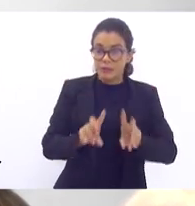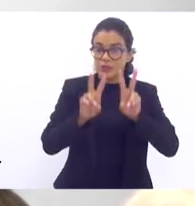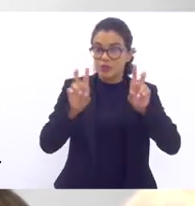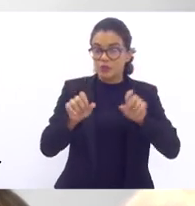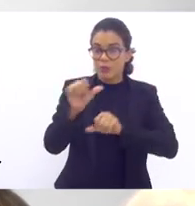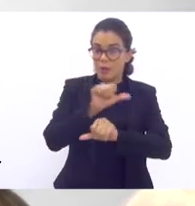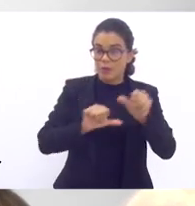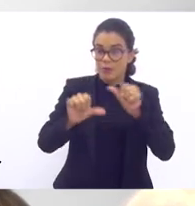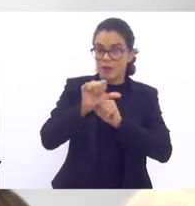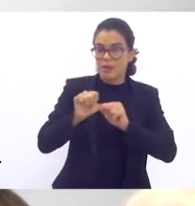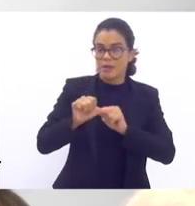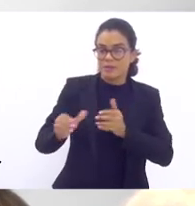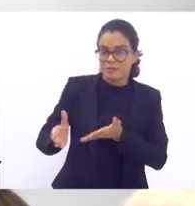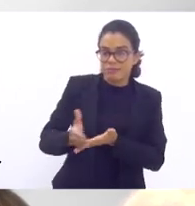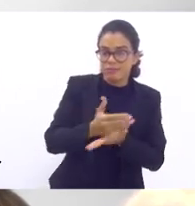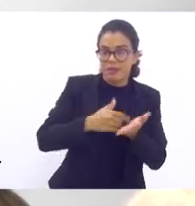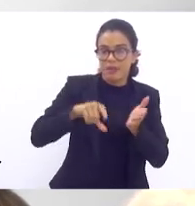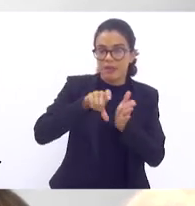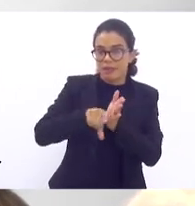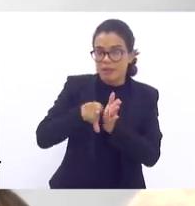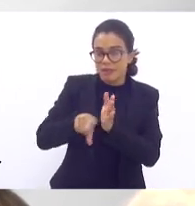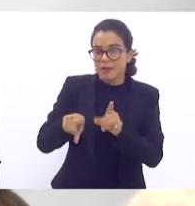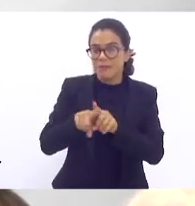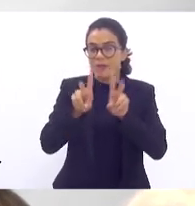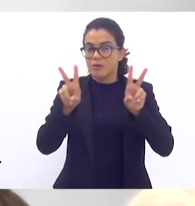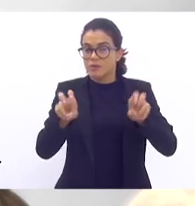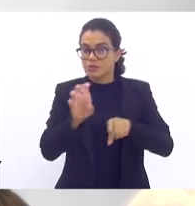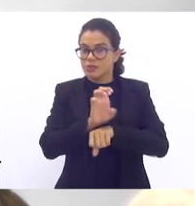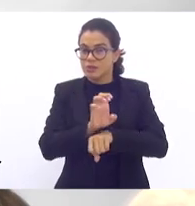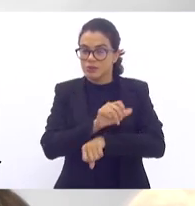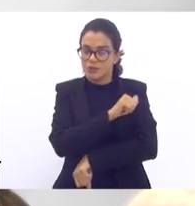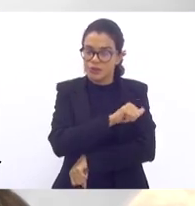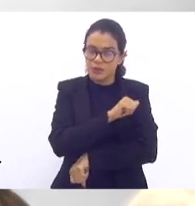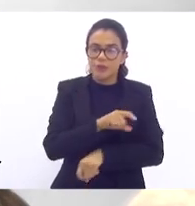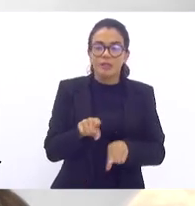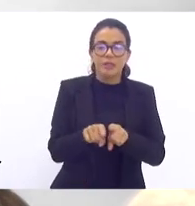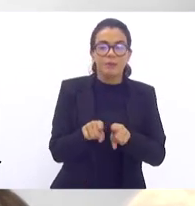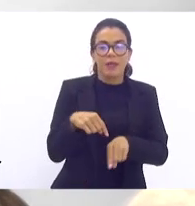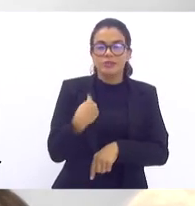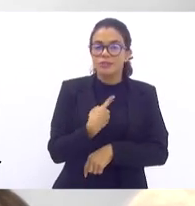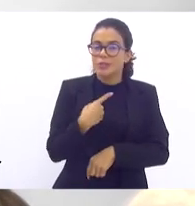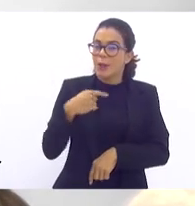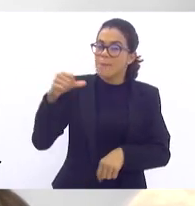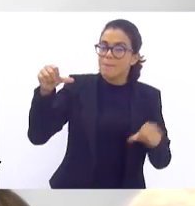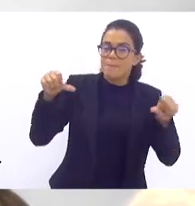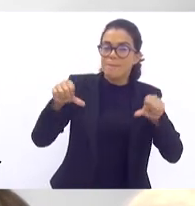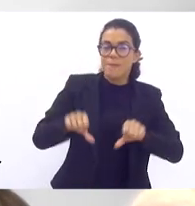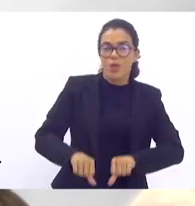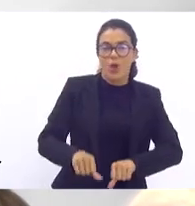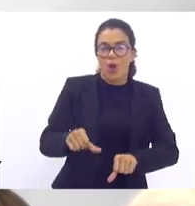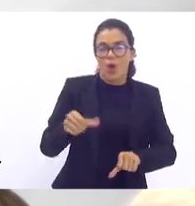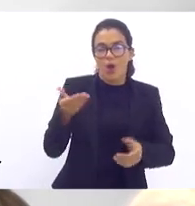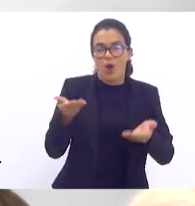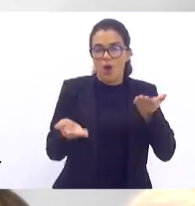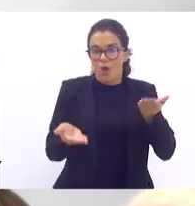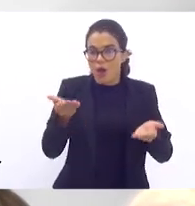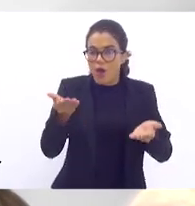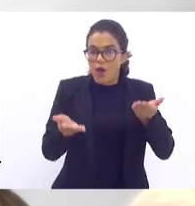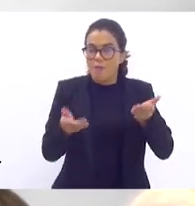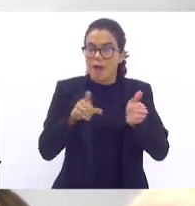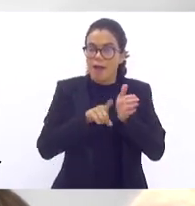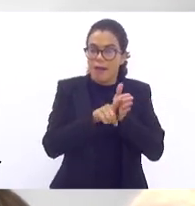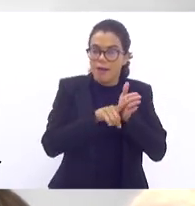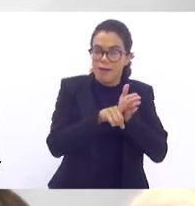tributária que nos meu preocupa muito em especial com o estado do Rio de Janeiro e aí a gente tem a pior balança comercial do país né a gente tem